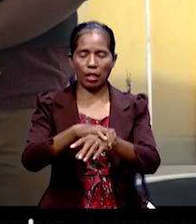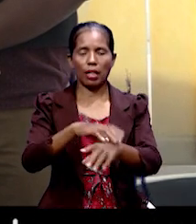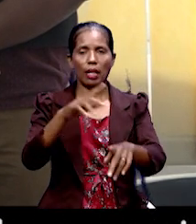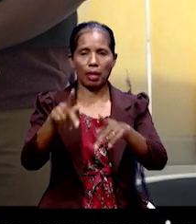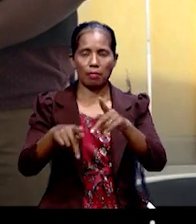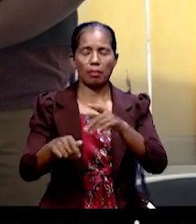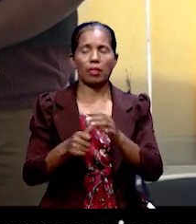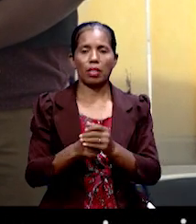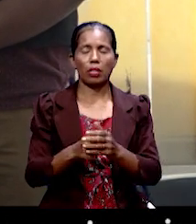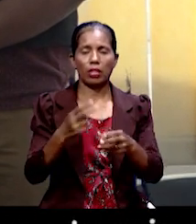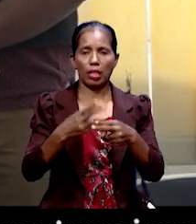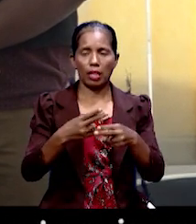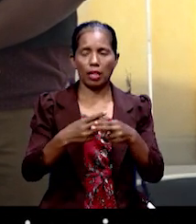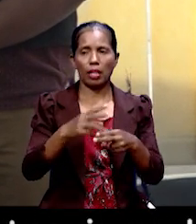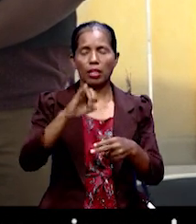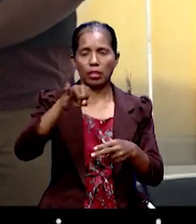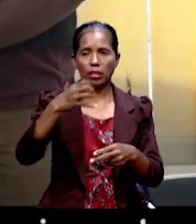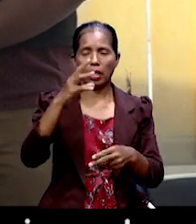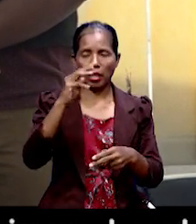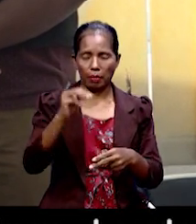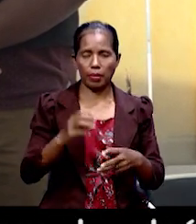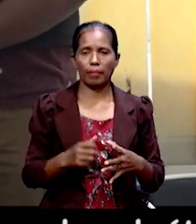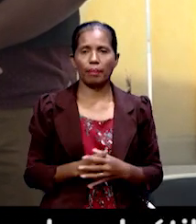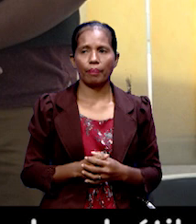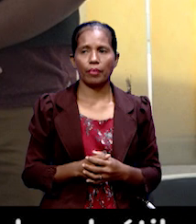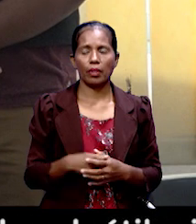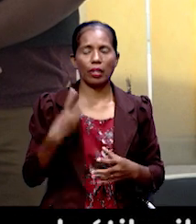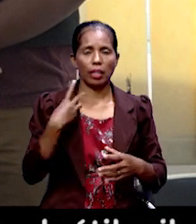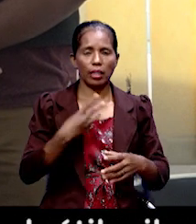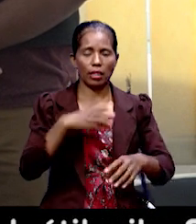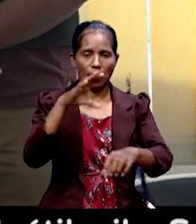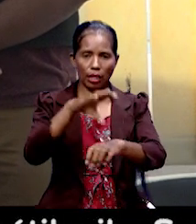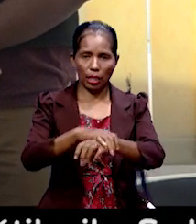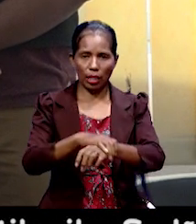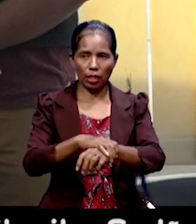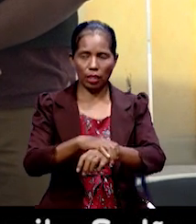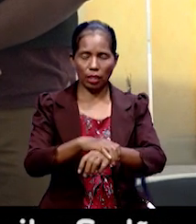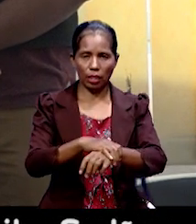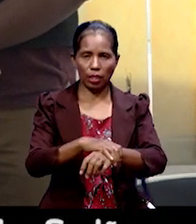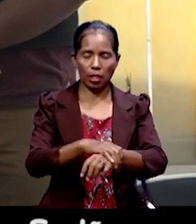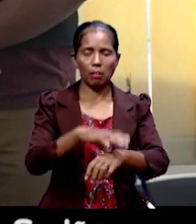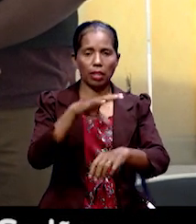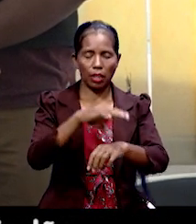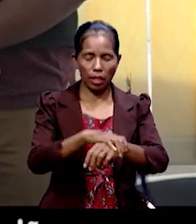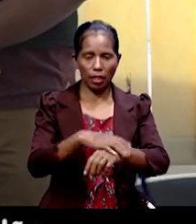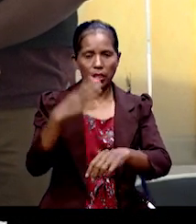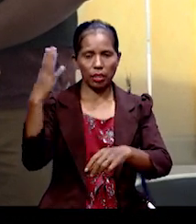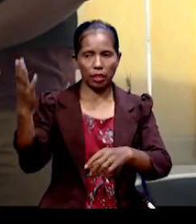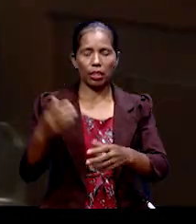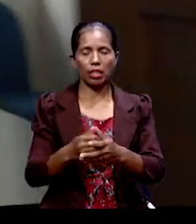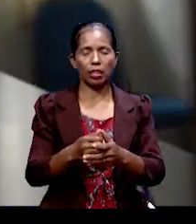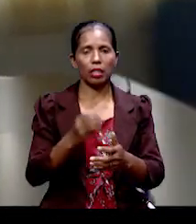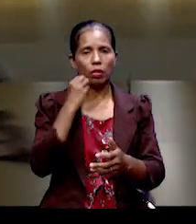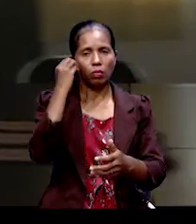suspeito né ho inicial ZM e ita halo detenção em flagrante delito bania e área